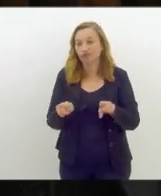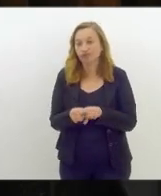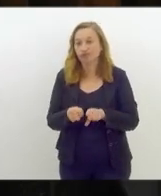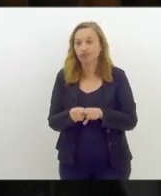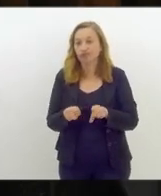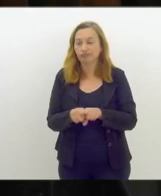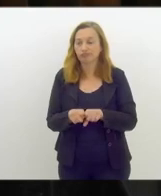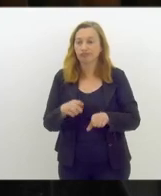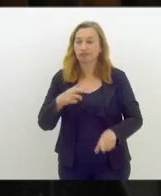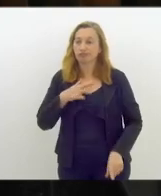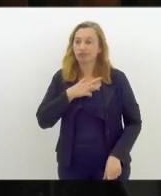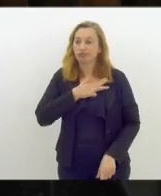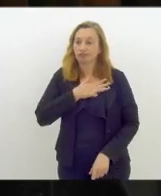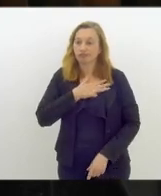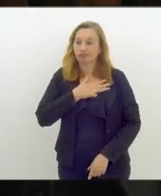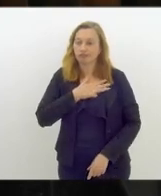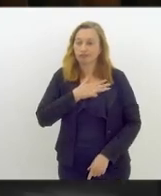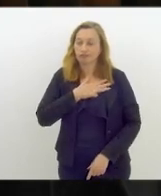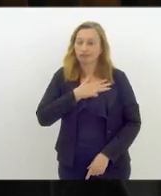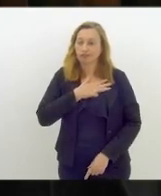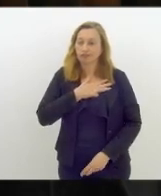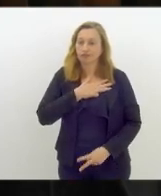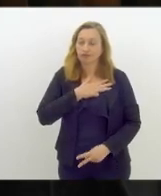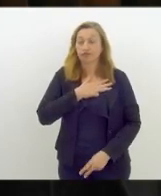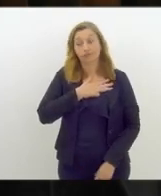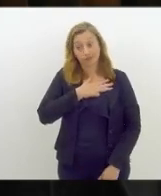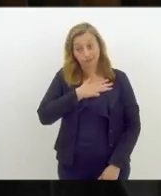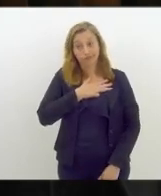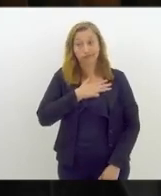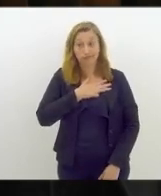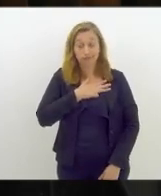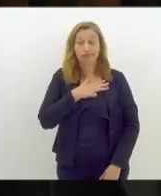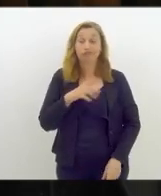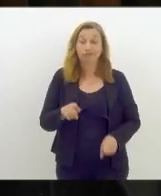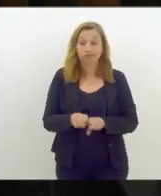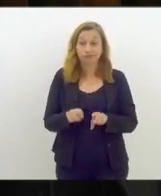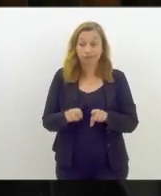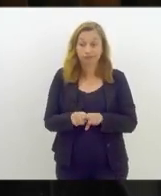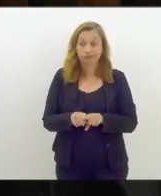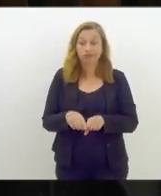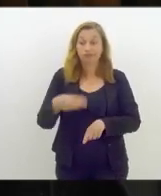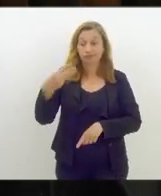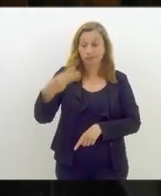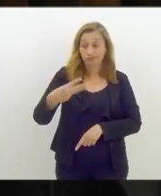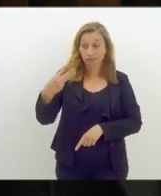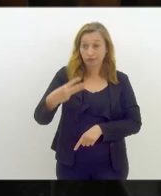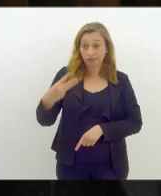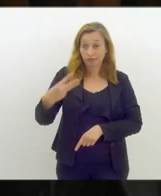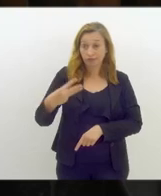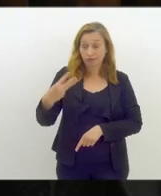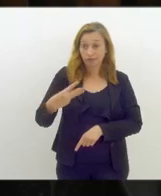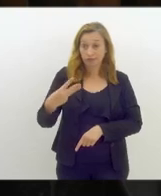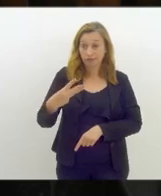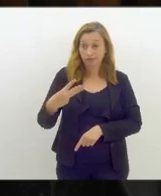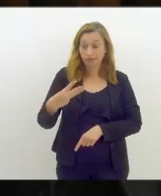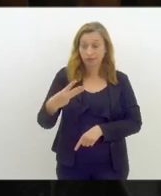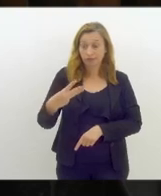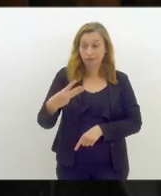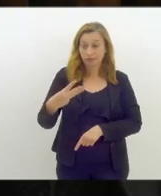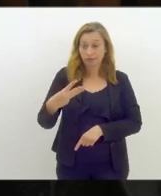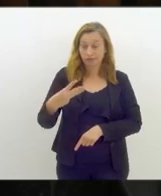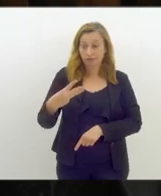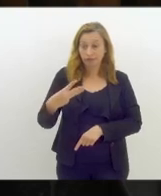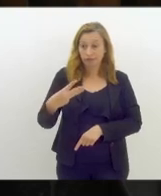das forças lulistas. E ainda tinha um terceiro campo, o campo